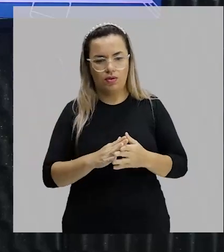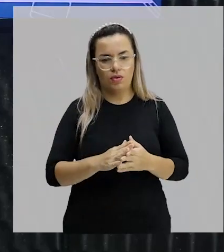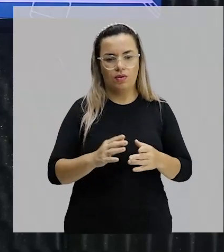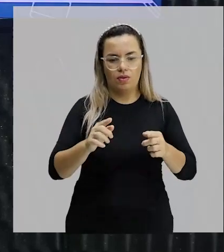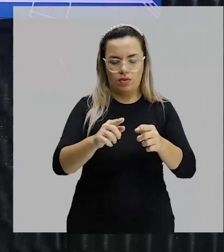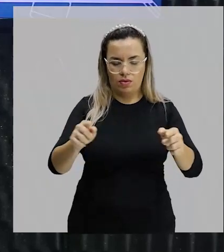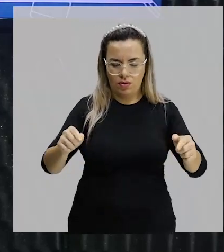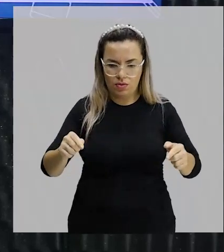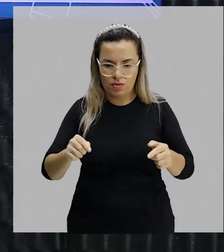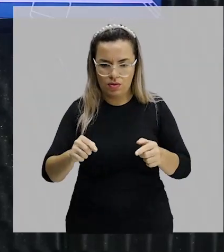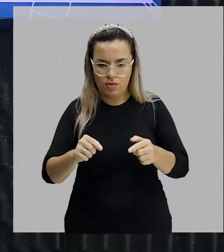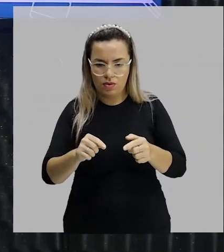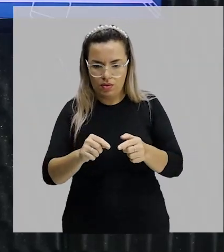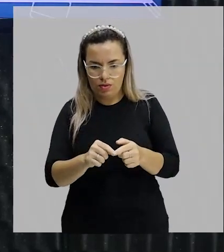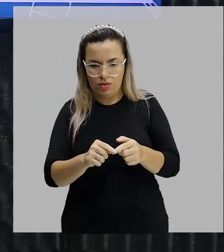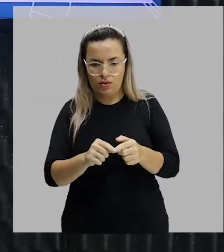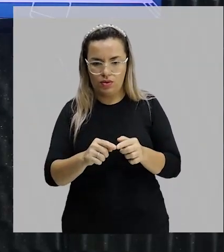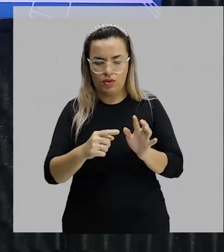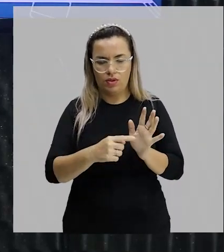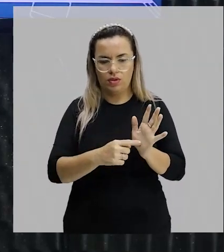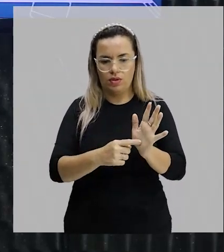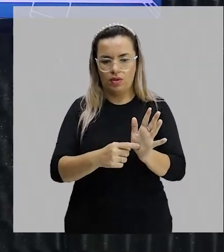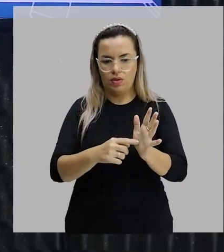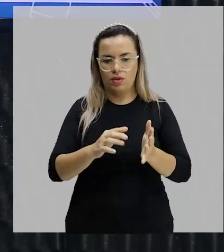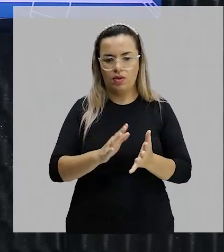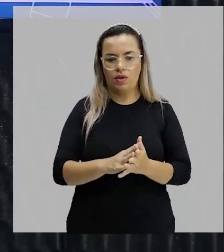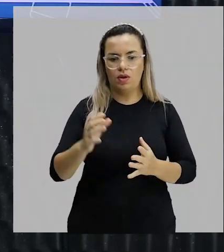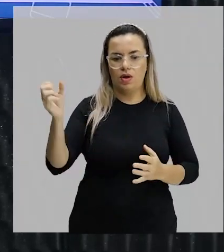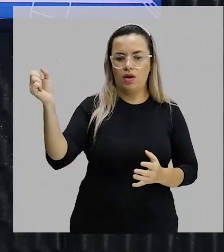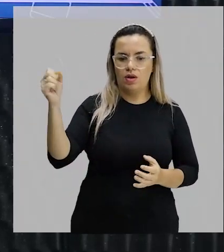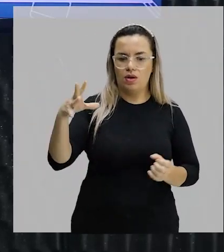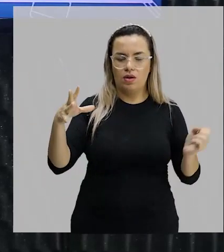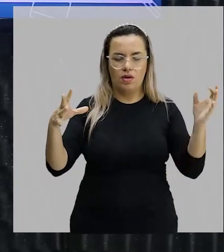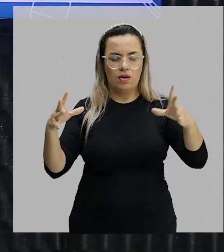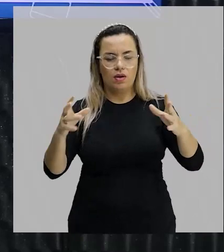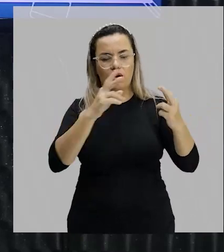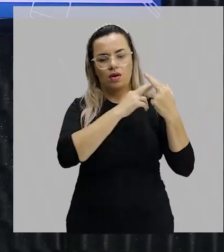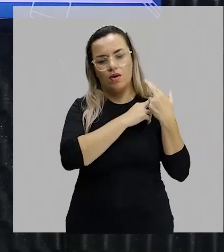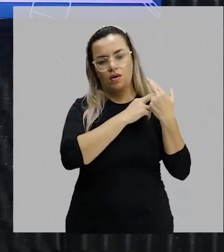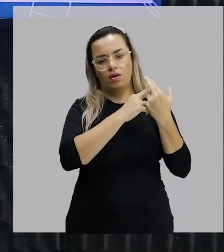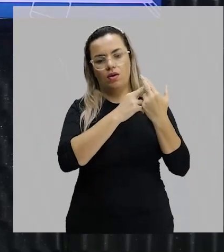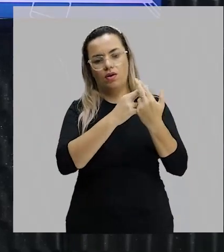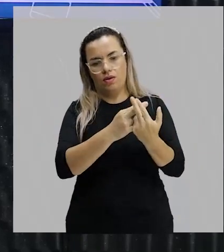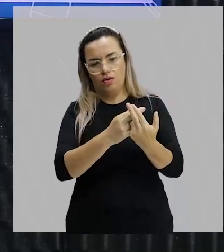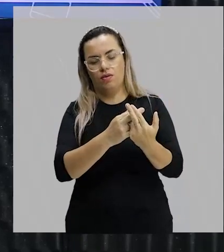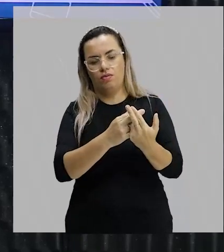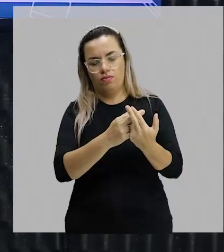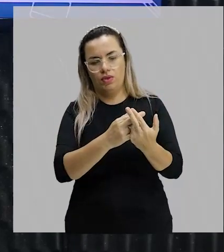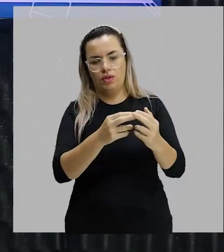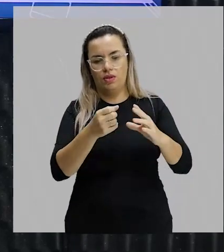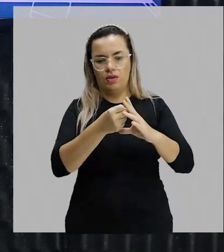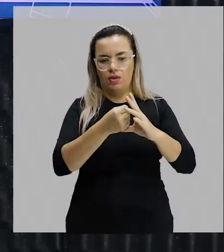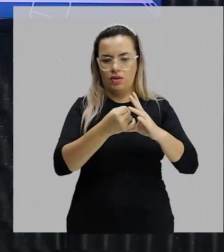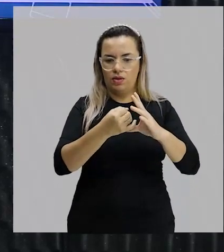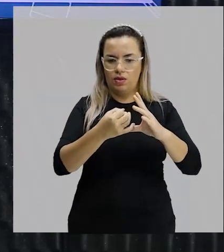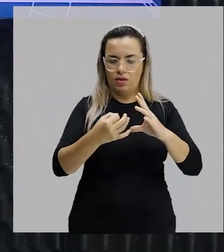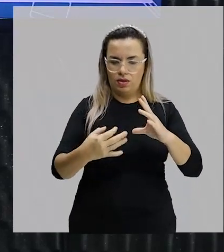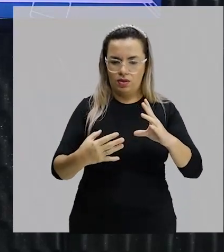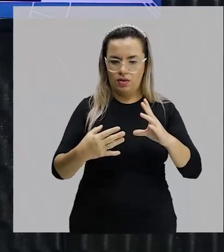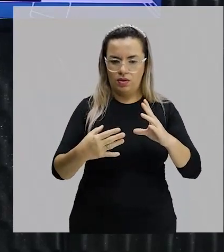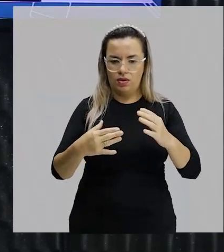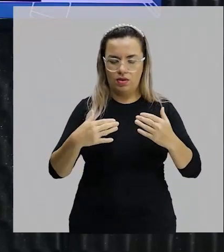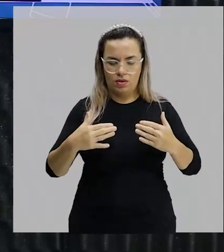com o som. A iluminação é responsável por dar ênfase a aspectos físicos, mas aspectos do cenário ou